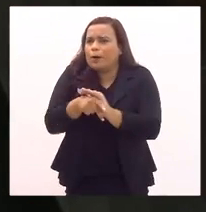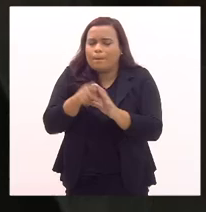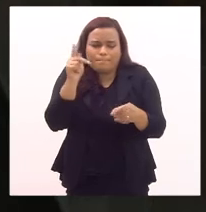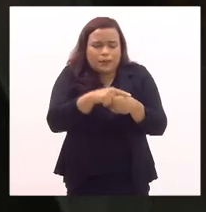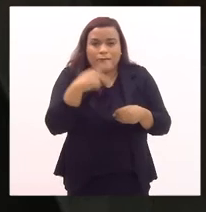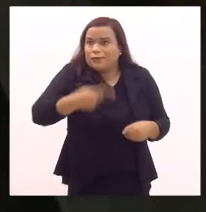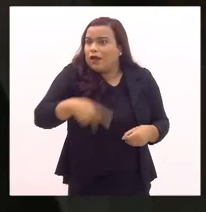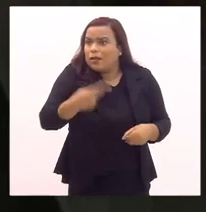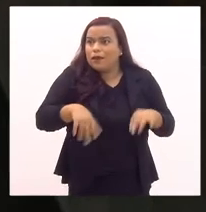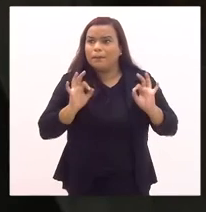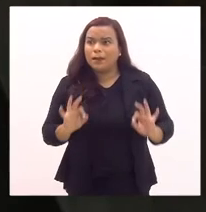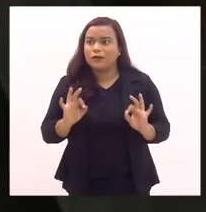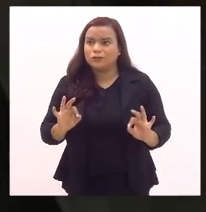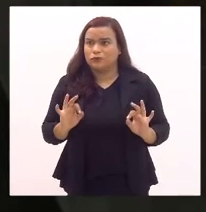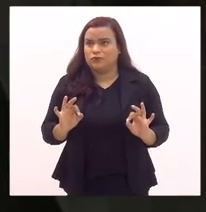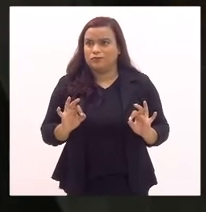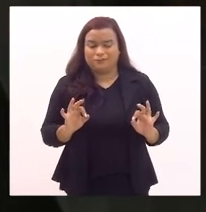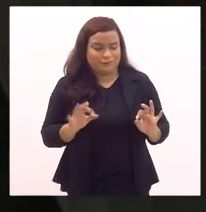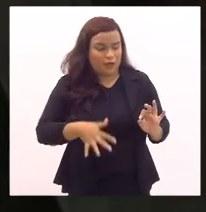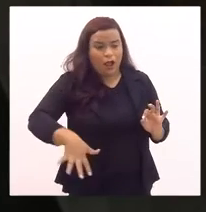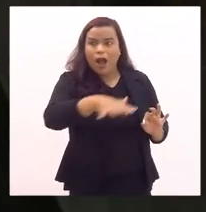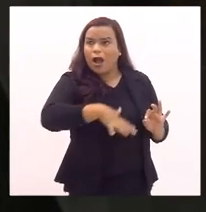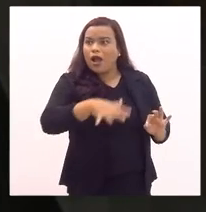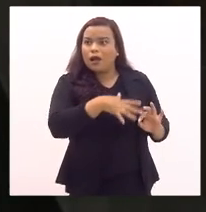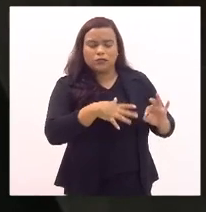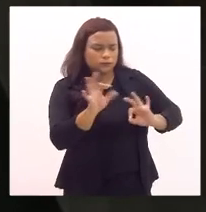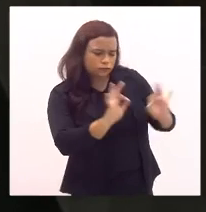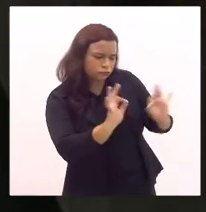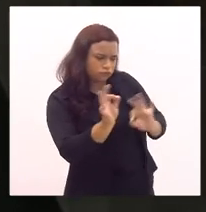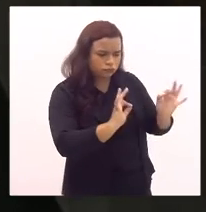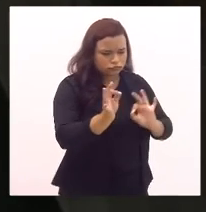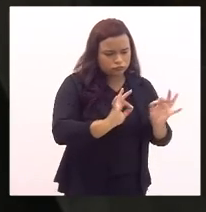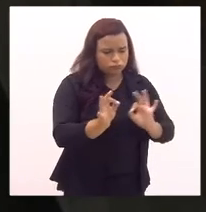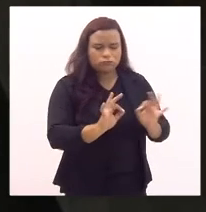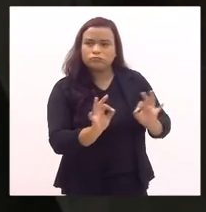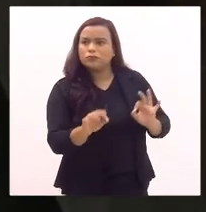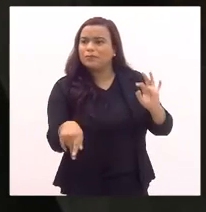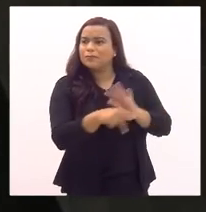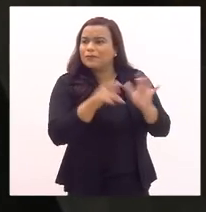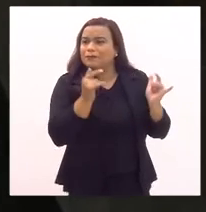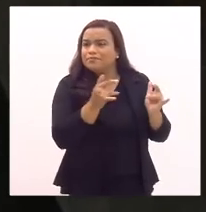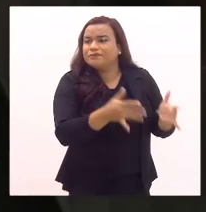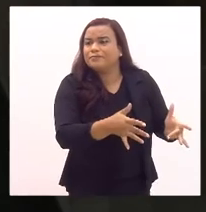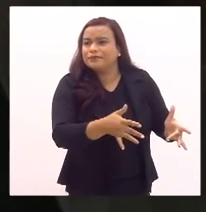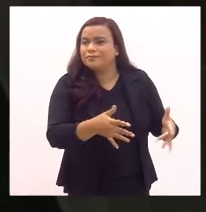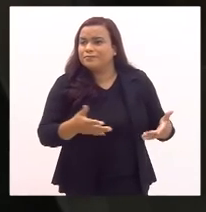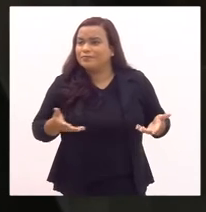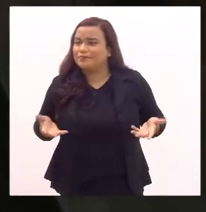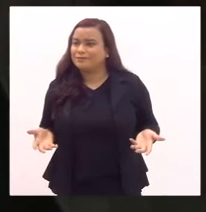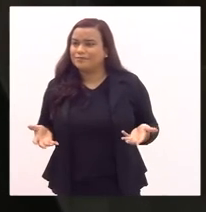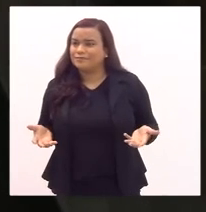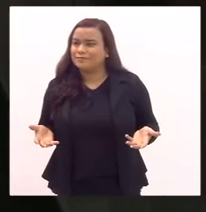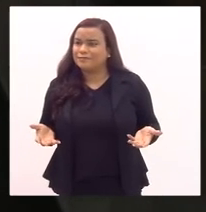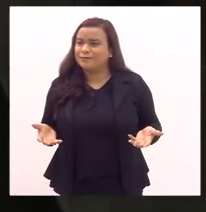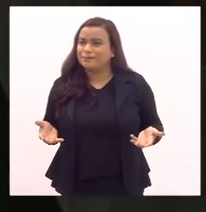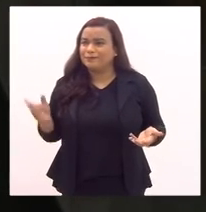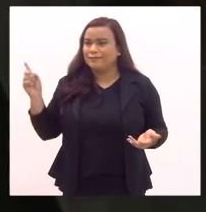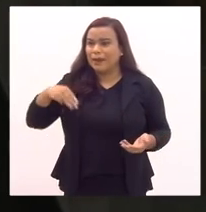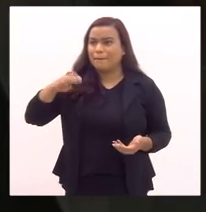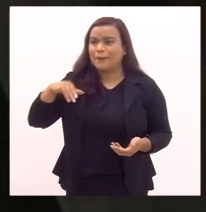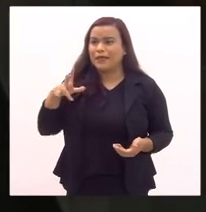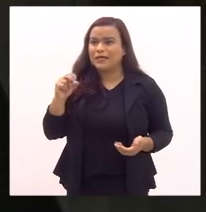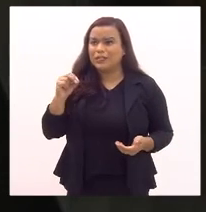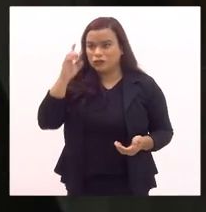abandonamos o parque de refino e o cropped que não chegou a acontecer na mesmo querido